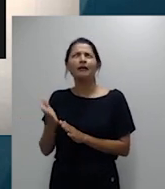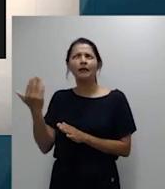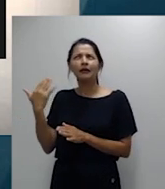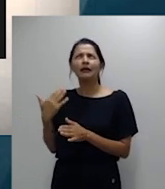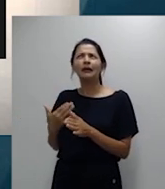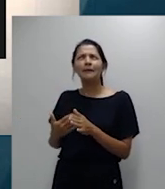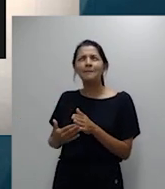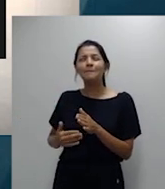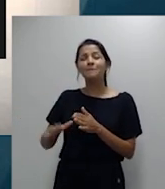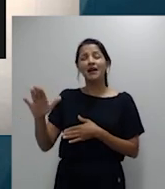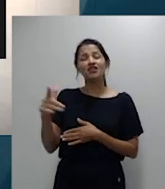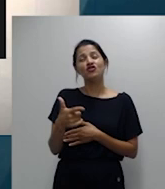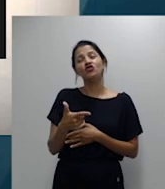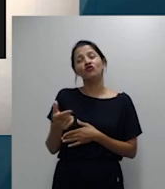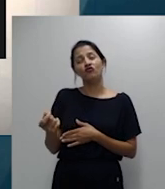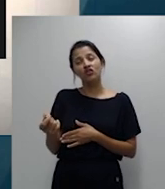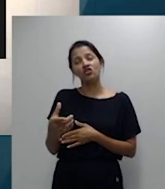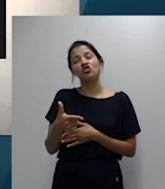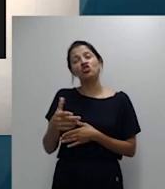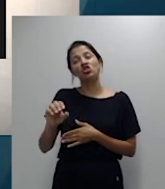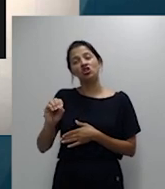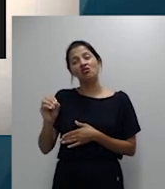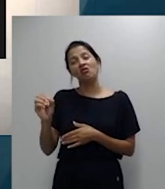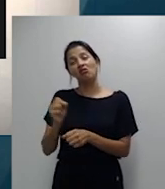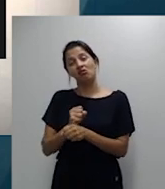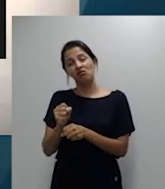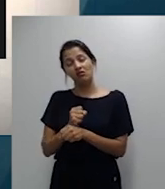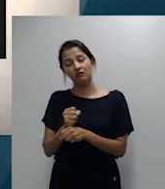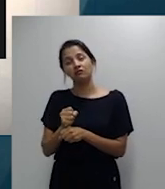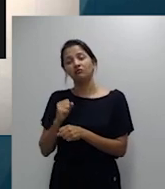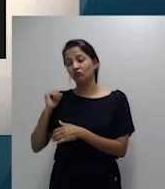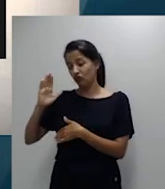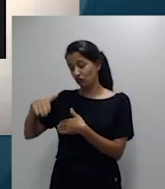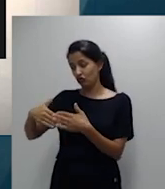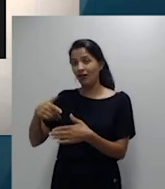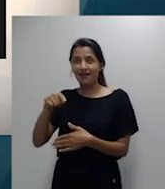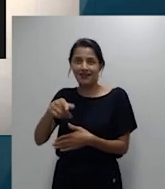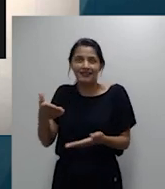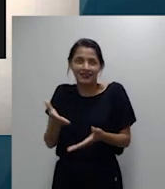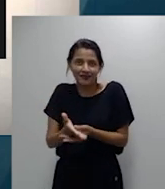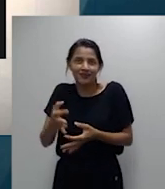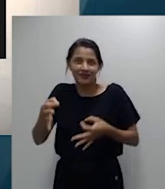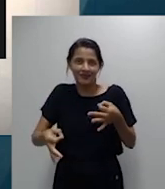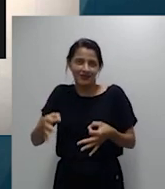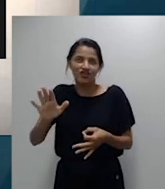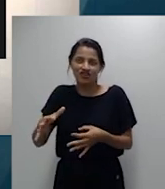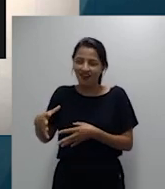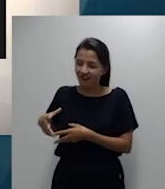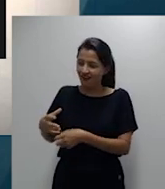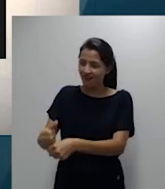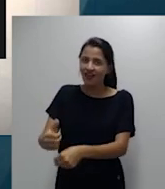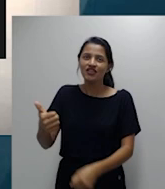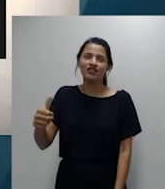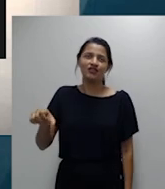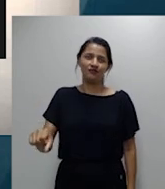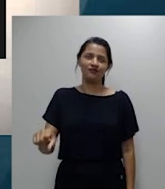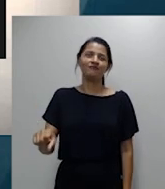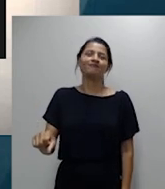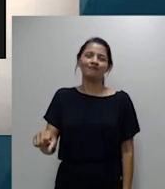mais de duas décadas o próprio caso já está tramitando há 19 anos e sobre essa discussão